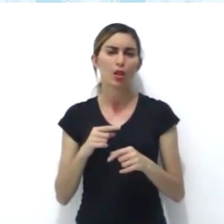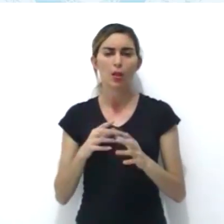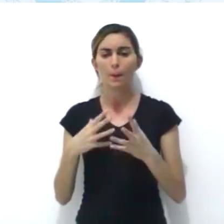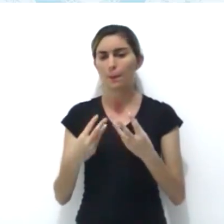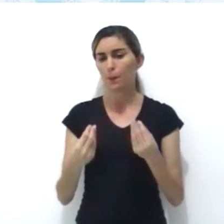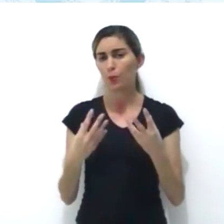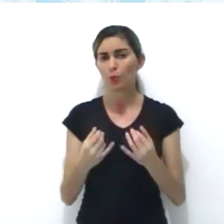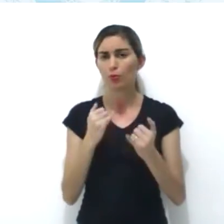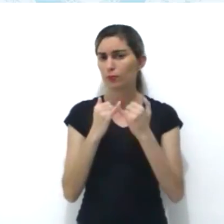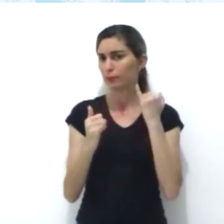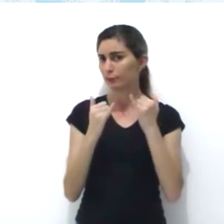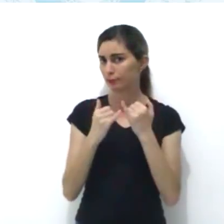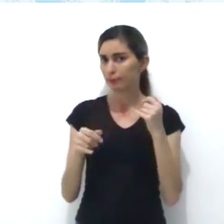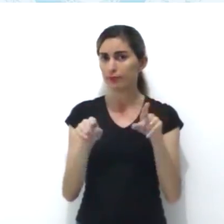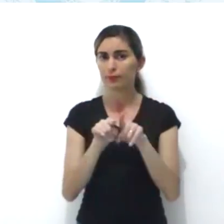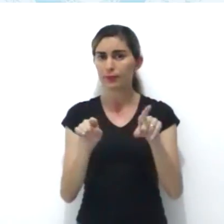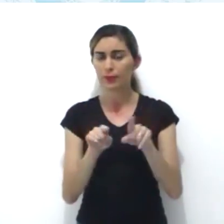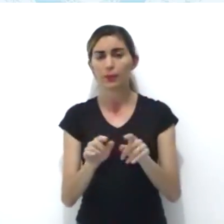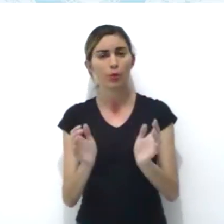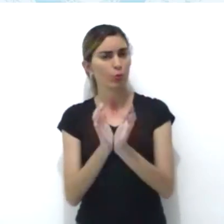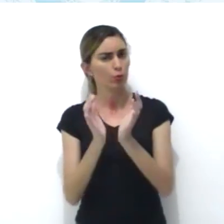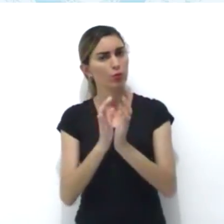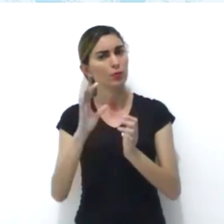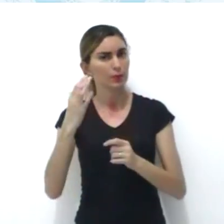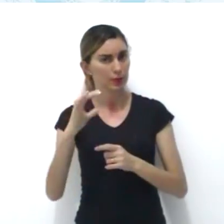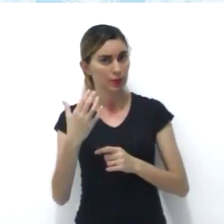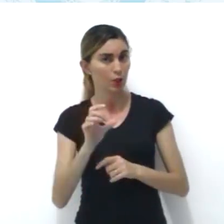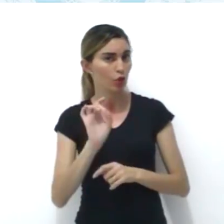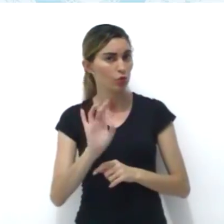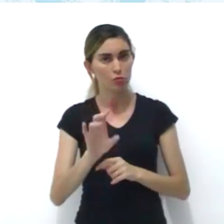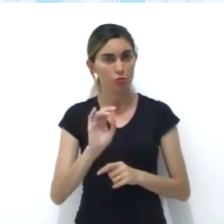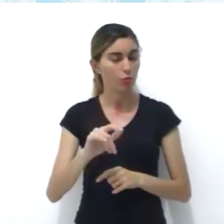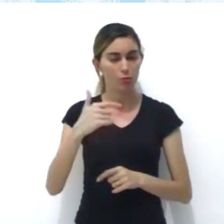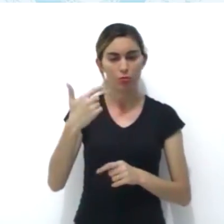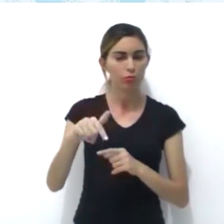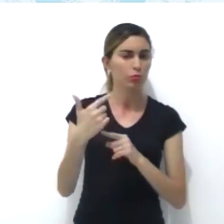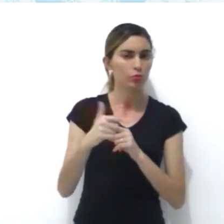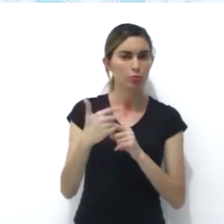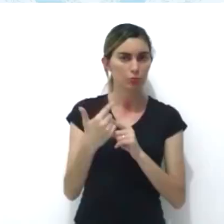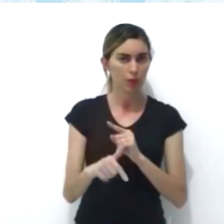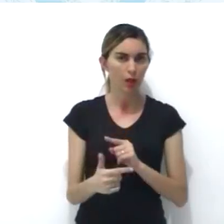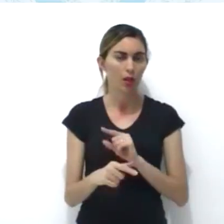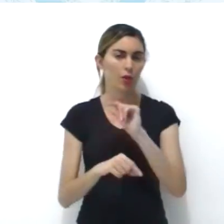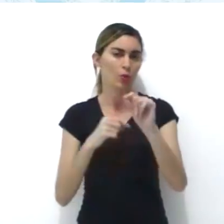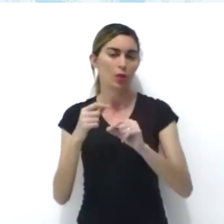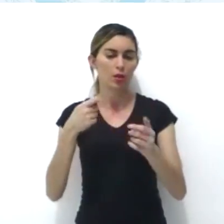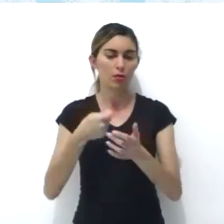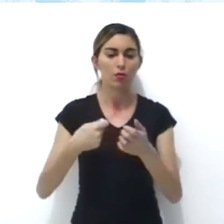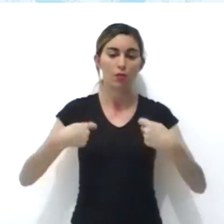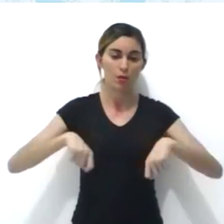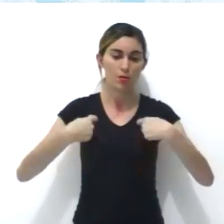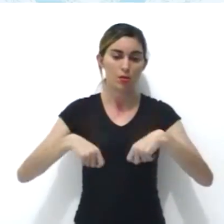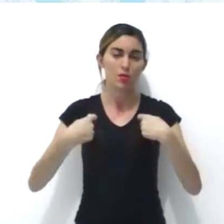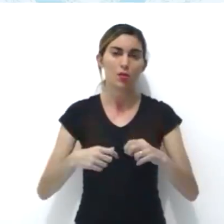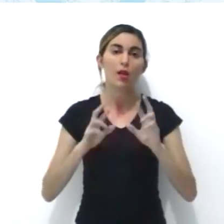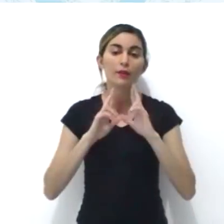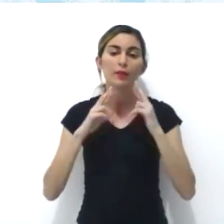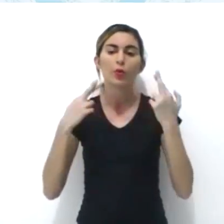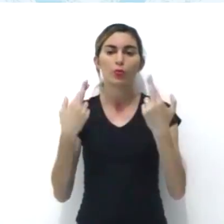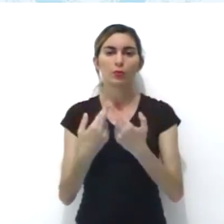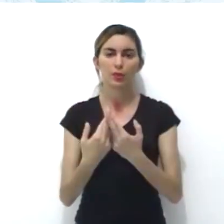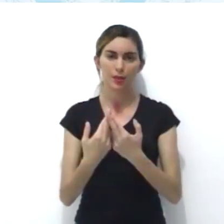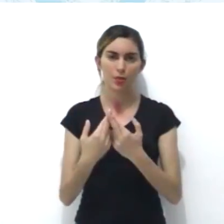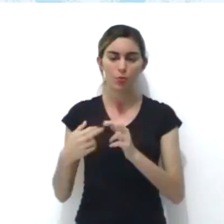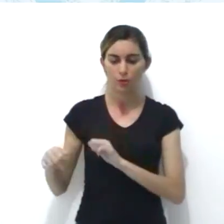esse funcionamento ele é muito semelhante também ao do Clube de Ciências. Só que não existe a necessidade